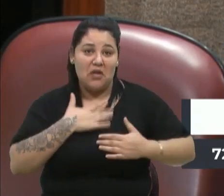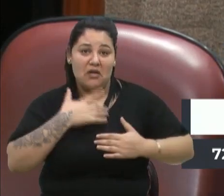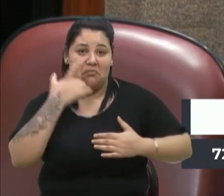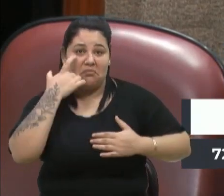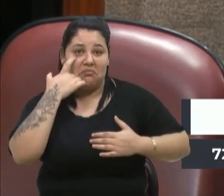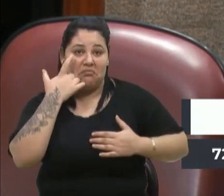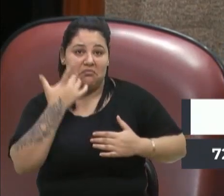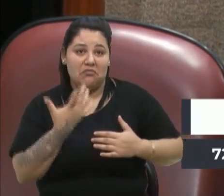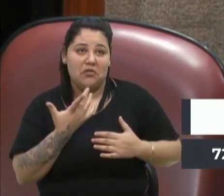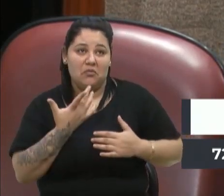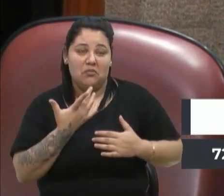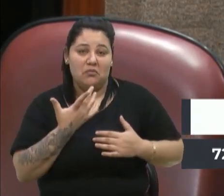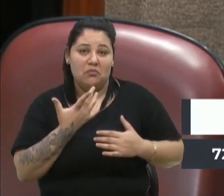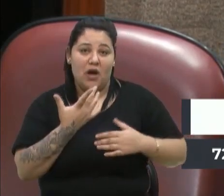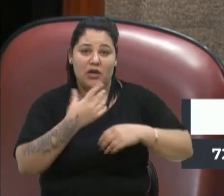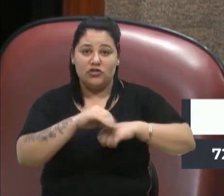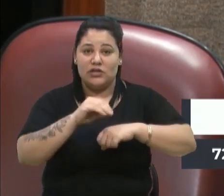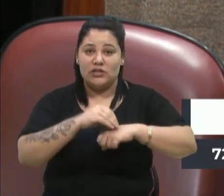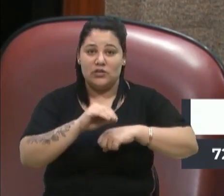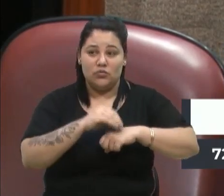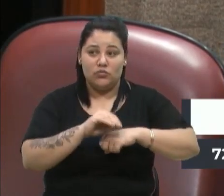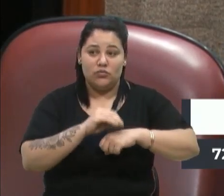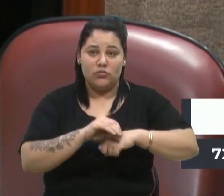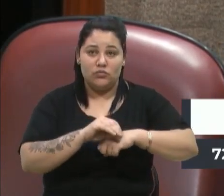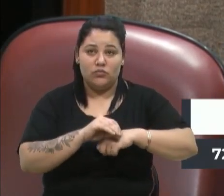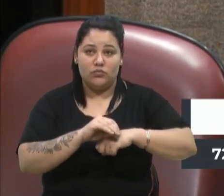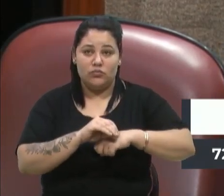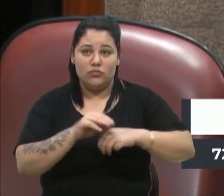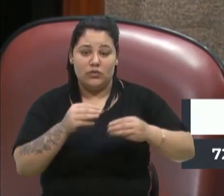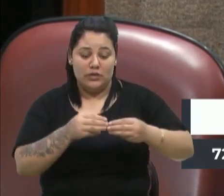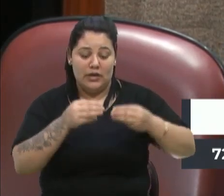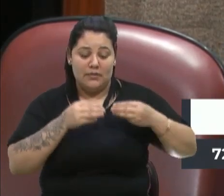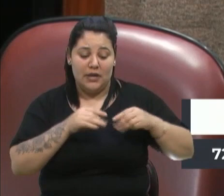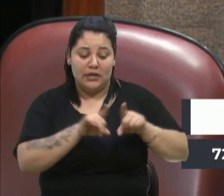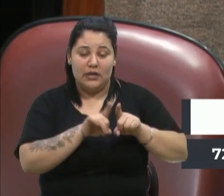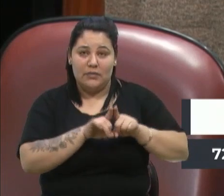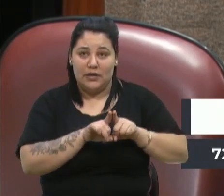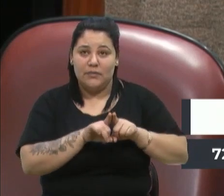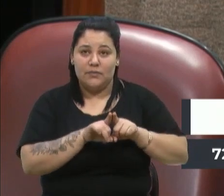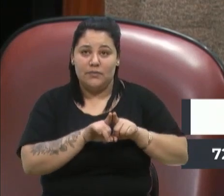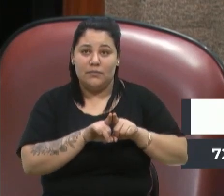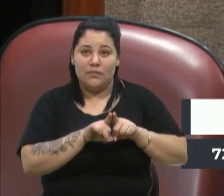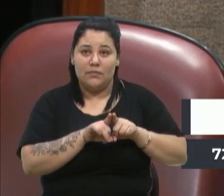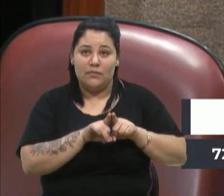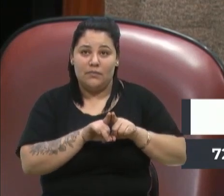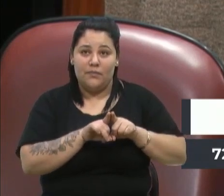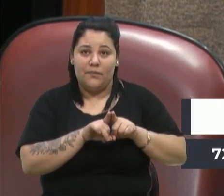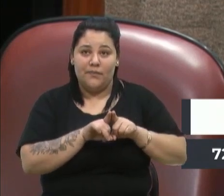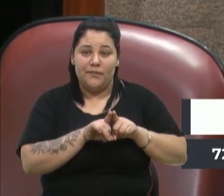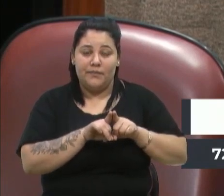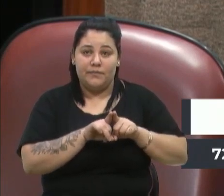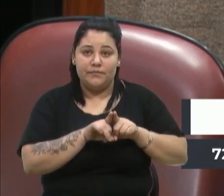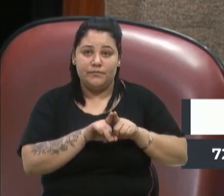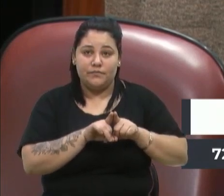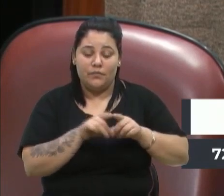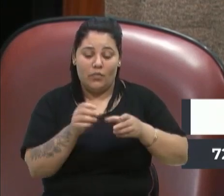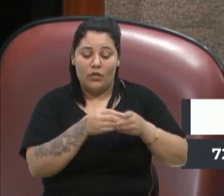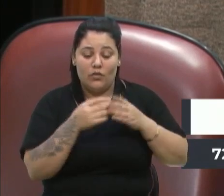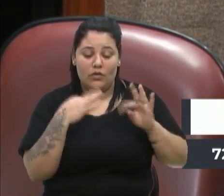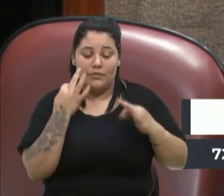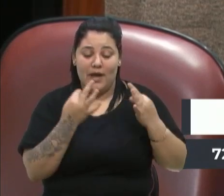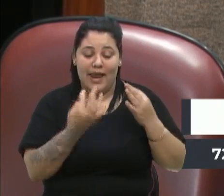a proposição vou meter a proposição da emenda do financiamento Municipal de turismo ela cria uma